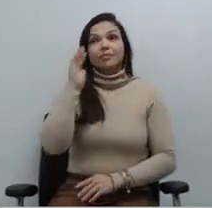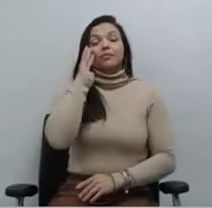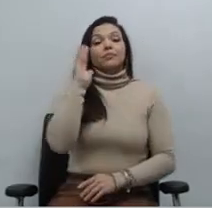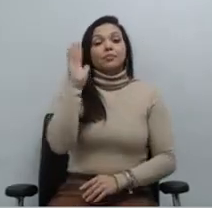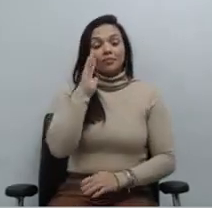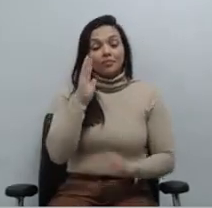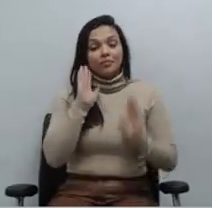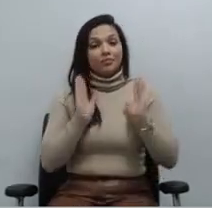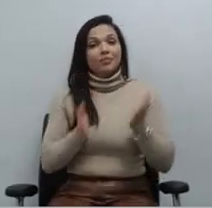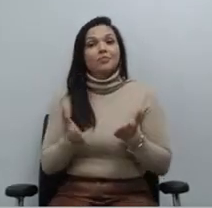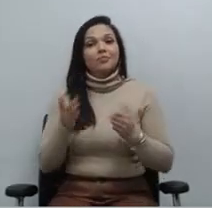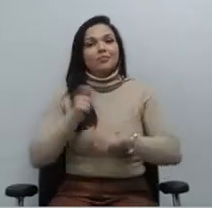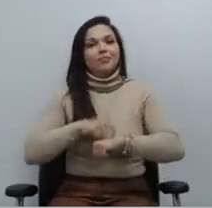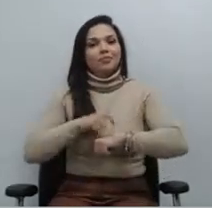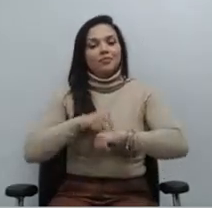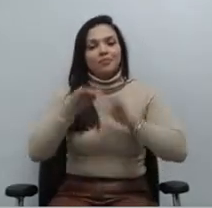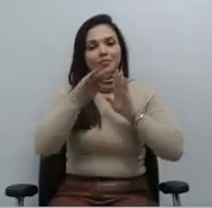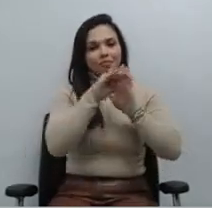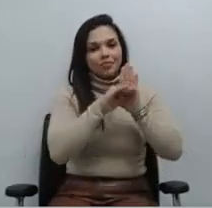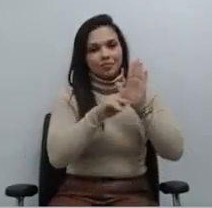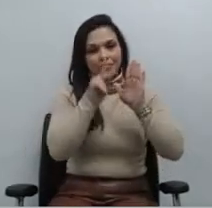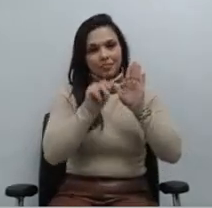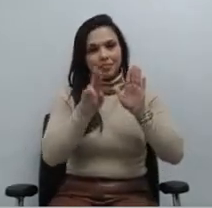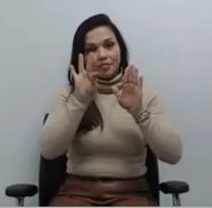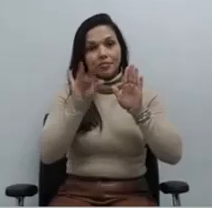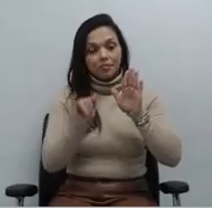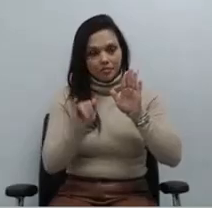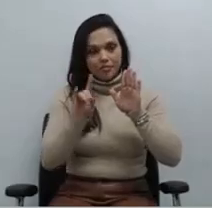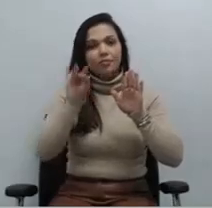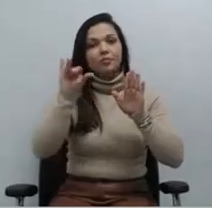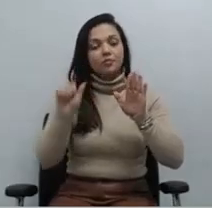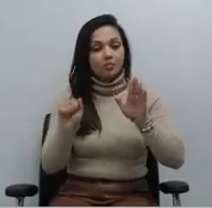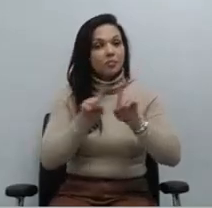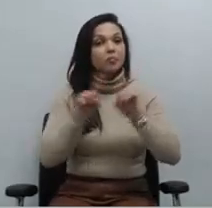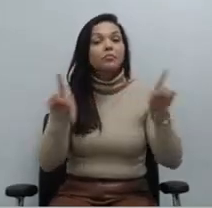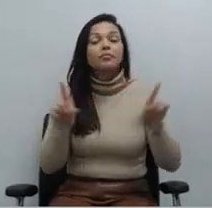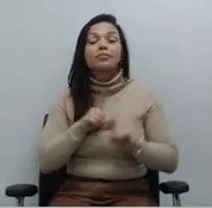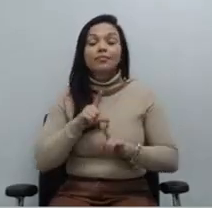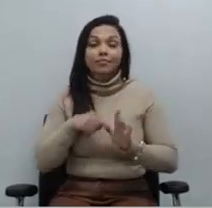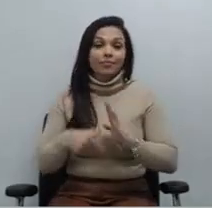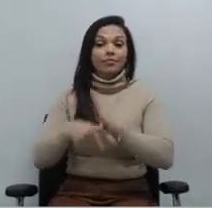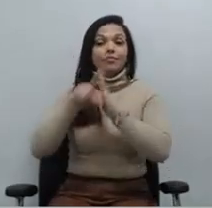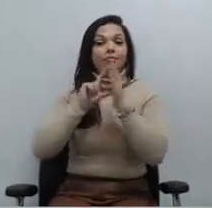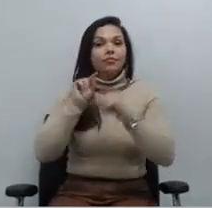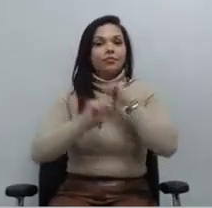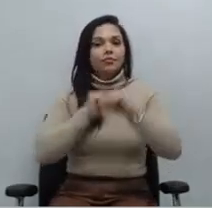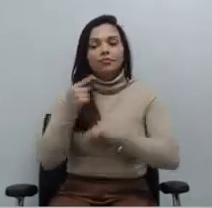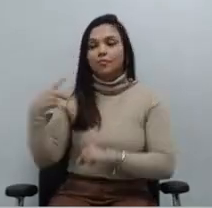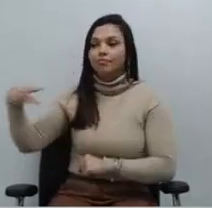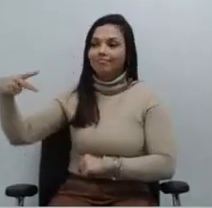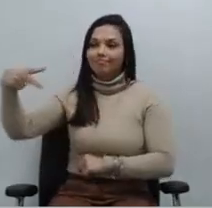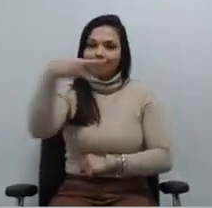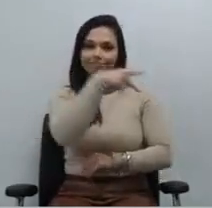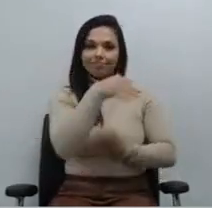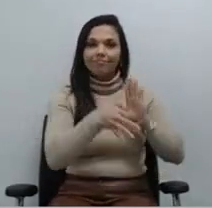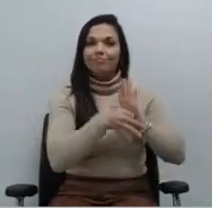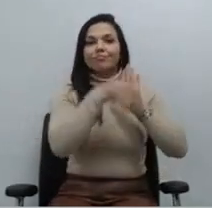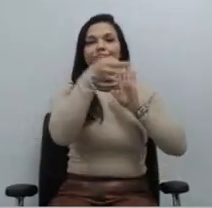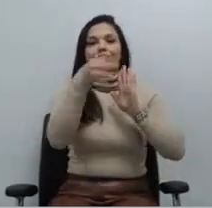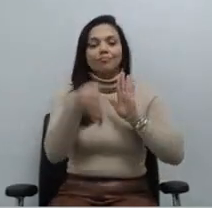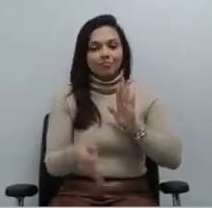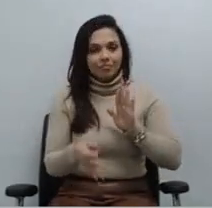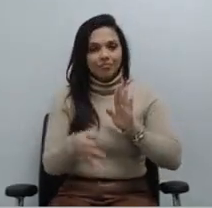não. Temos a manifestação dos excelentíssimos conselheiros e conselheiras sobre assuntos diversos, com a palavra para